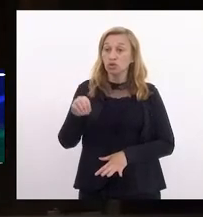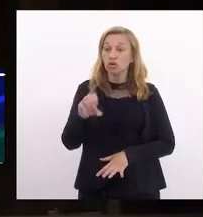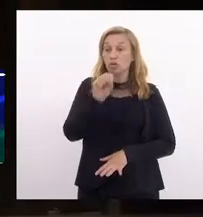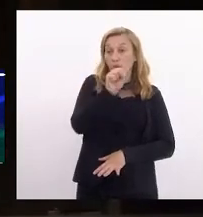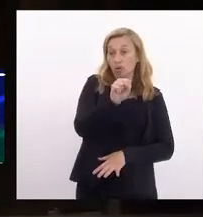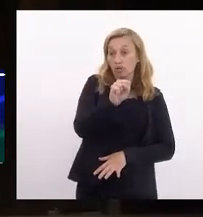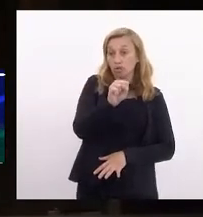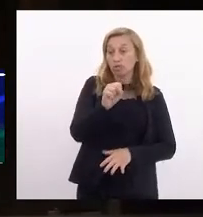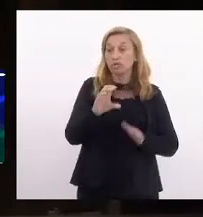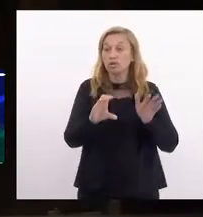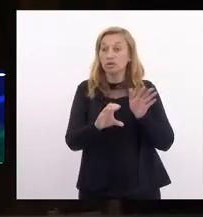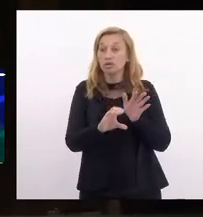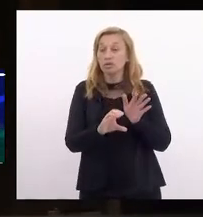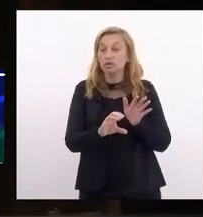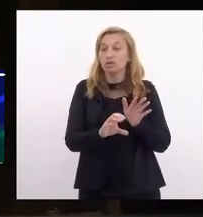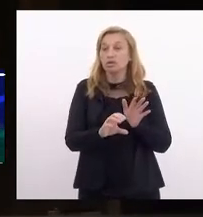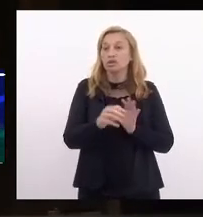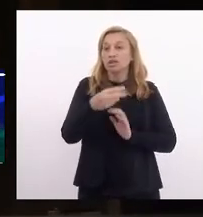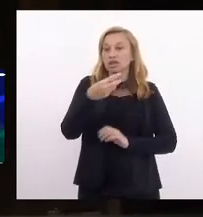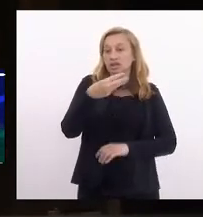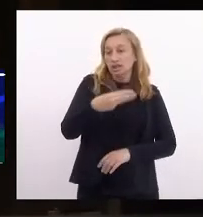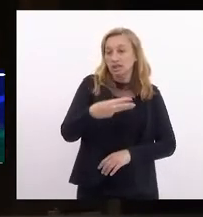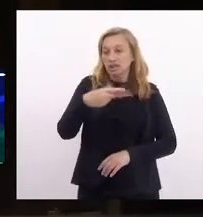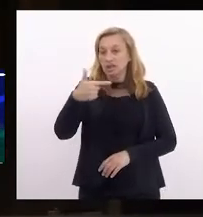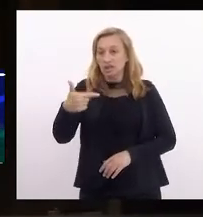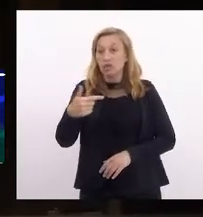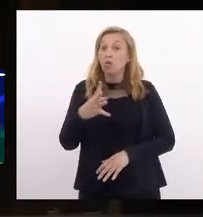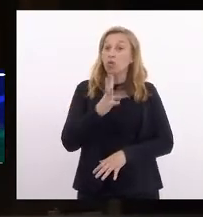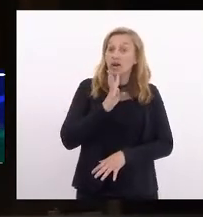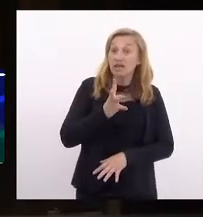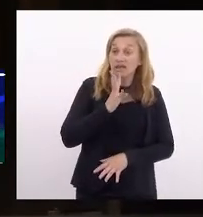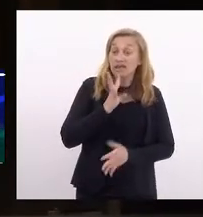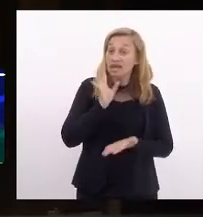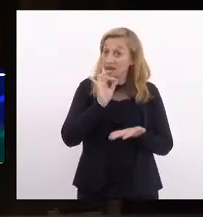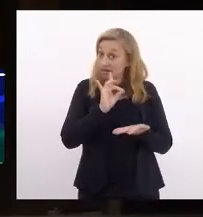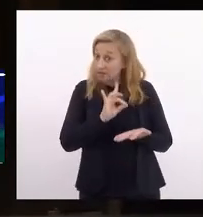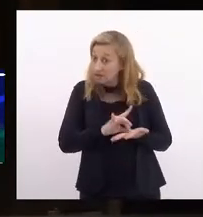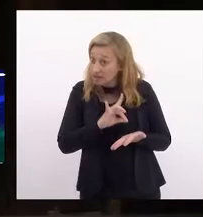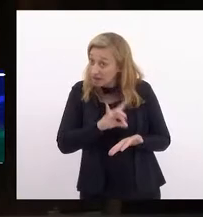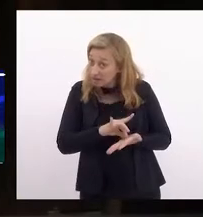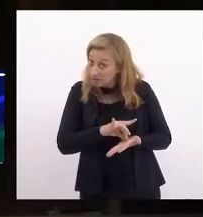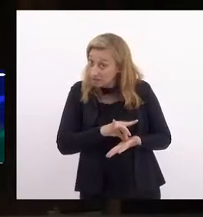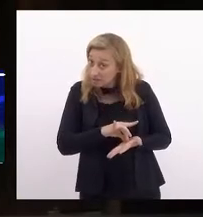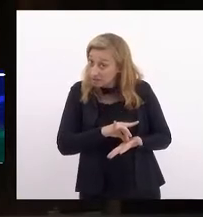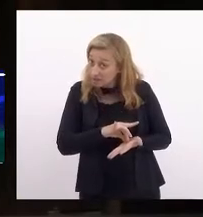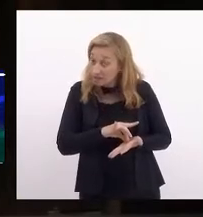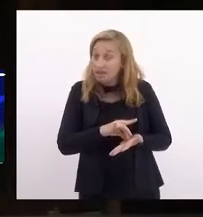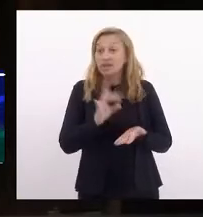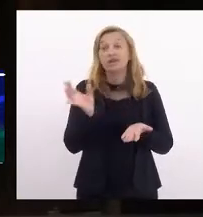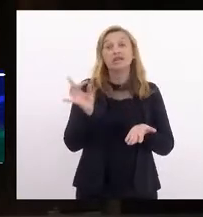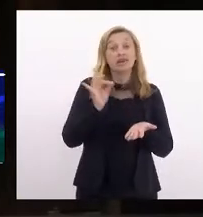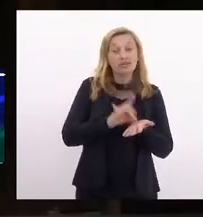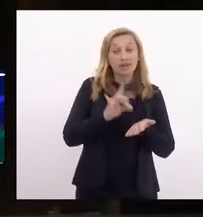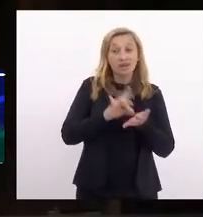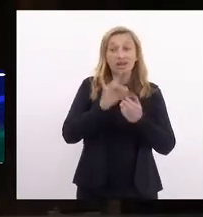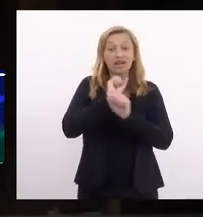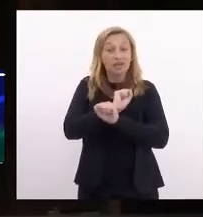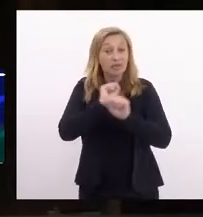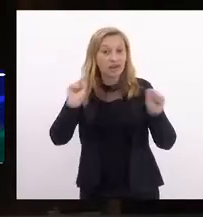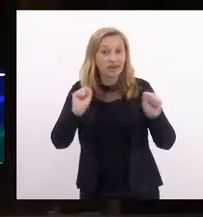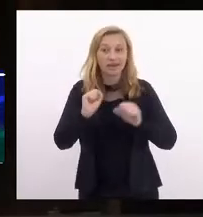8:32 e Conhecereis a verdade EA verdade vos